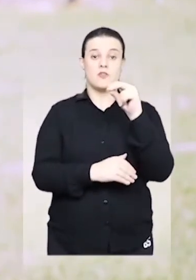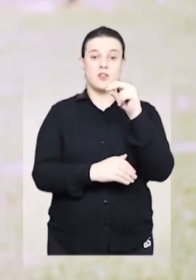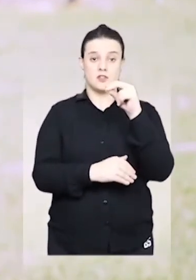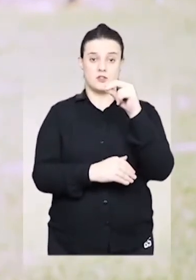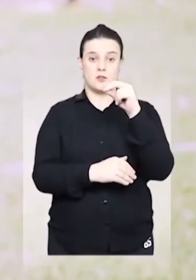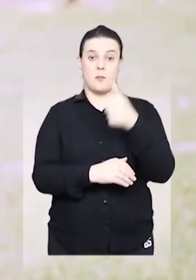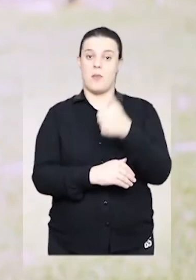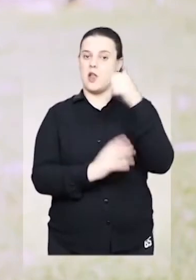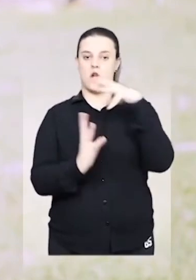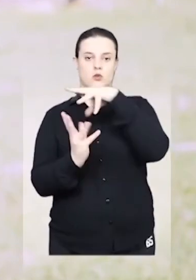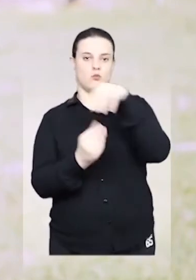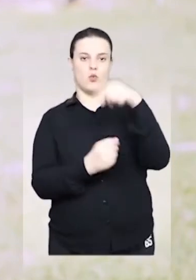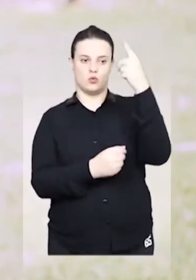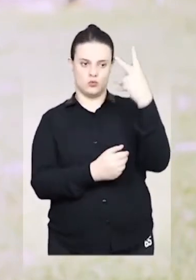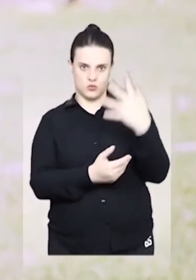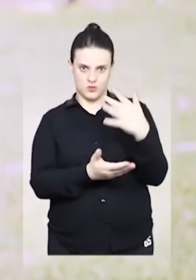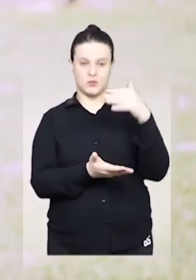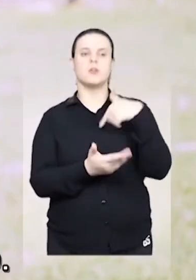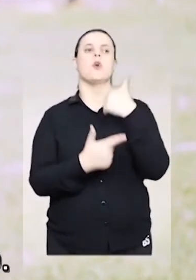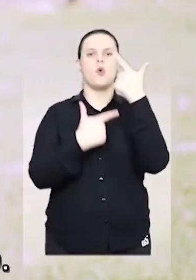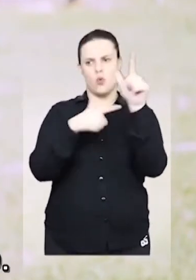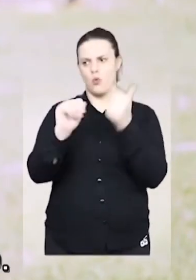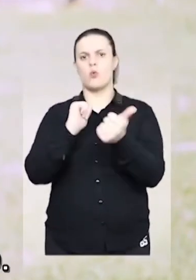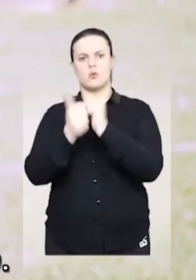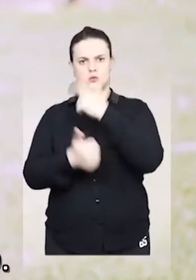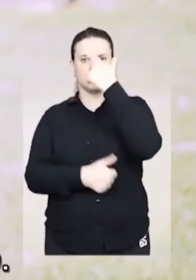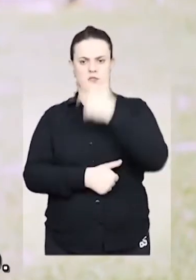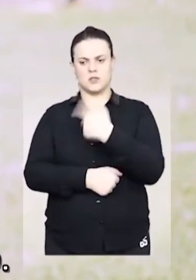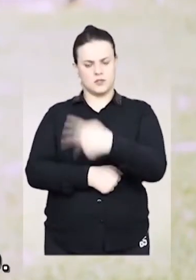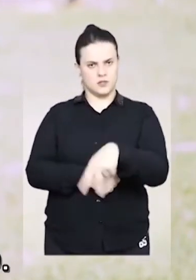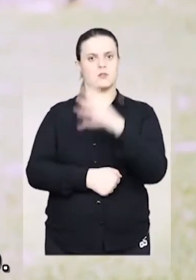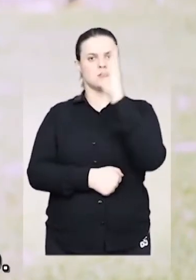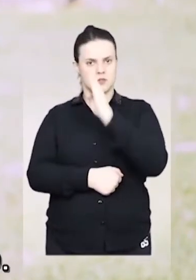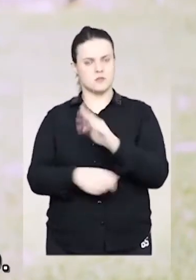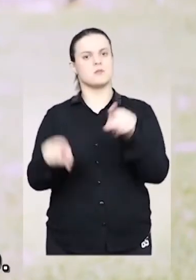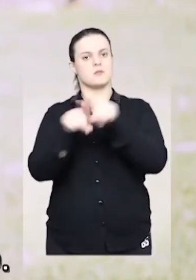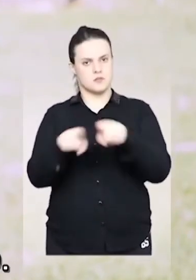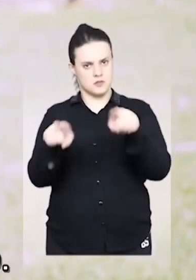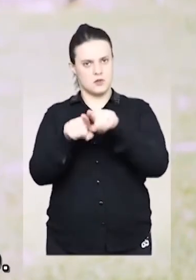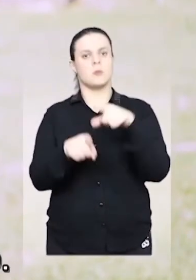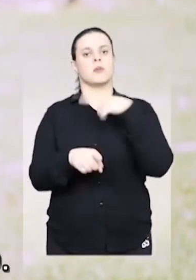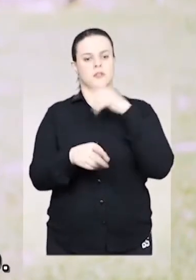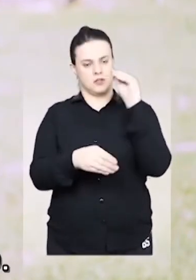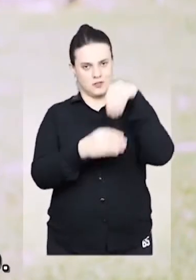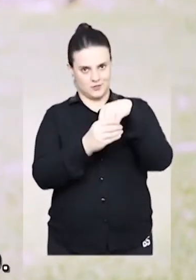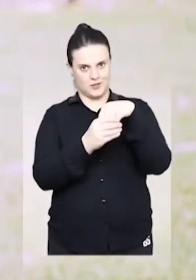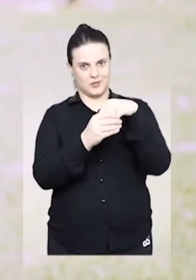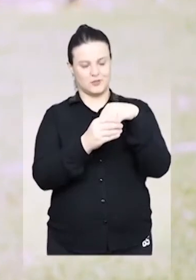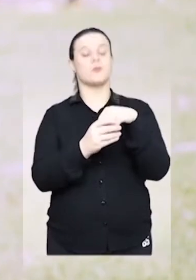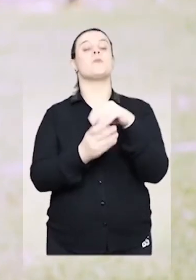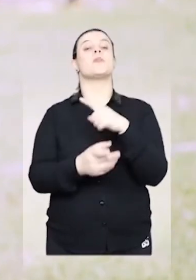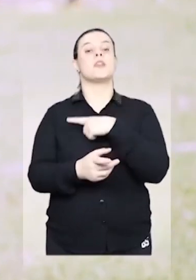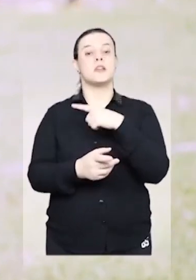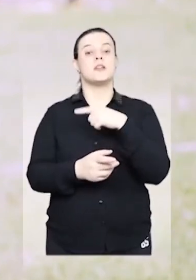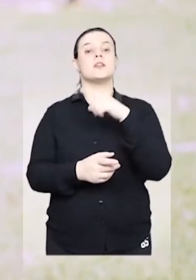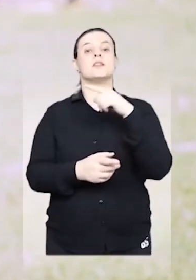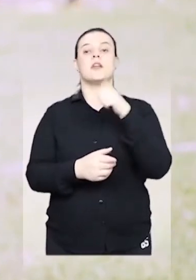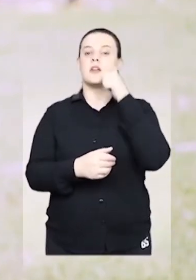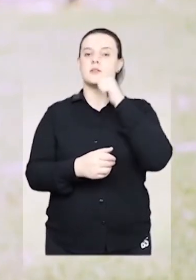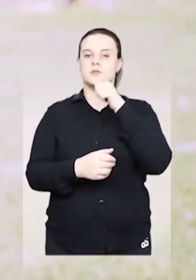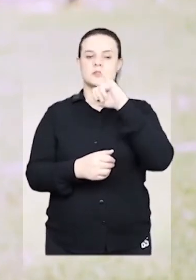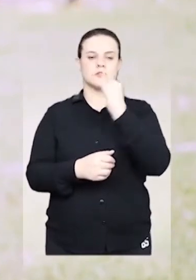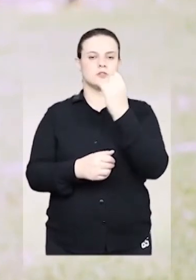mundo, não só eu, outros atletas do Brasil dentro da nossa modalidade também estão. A gente tem a Janinha,